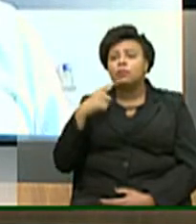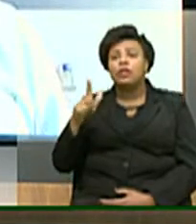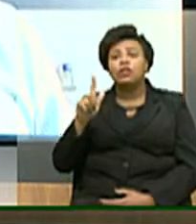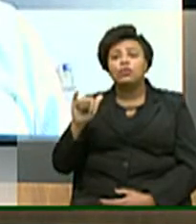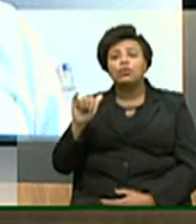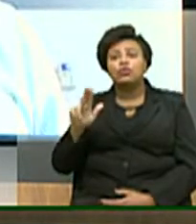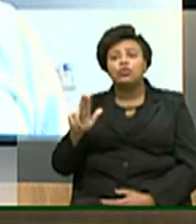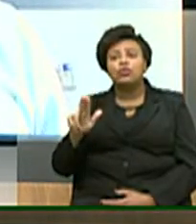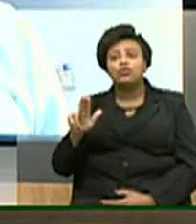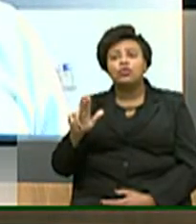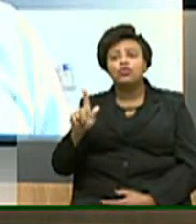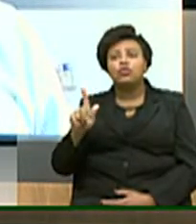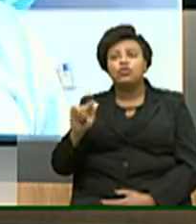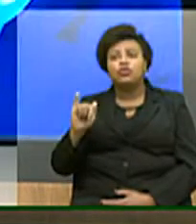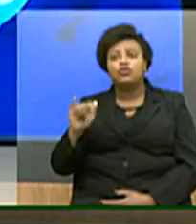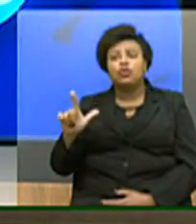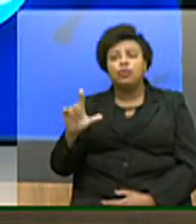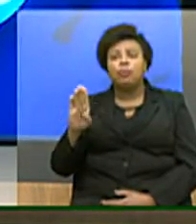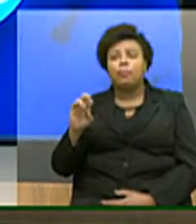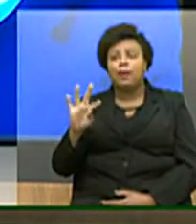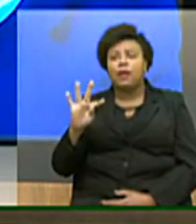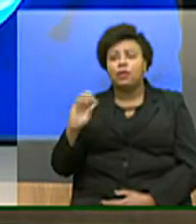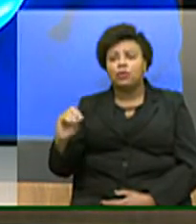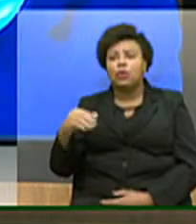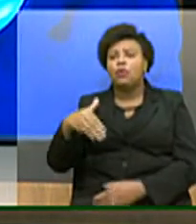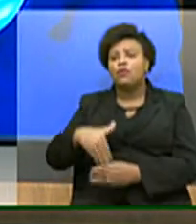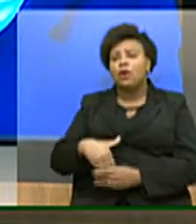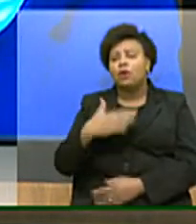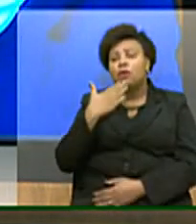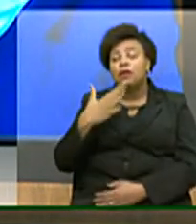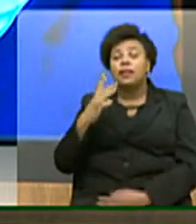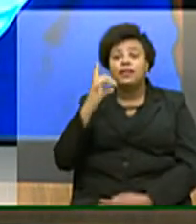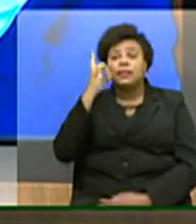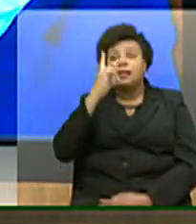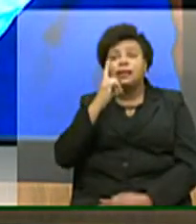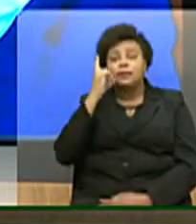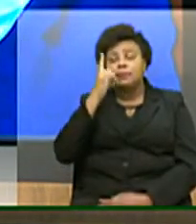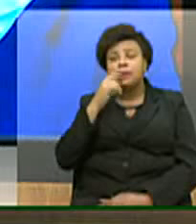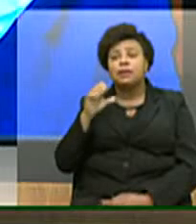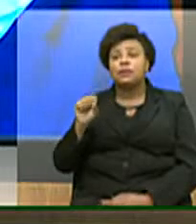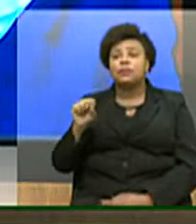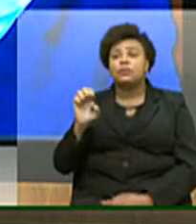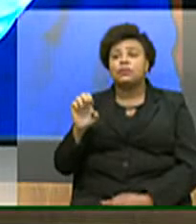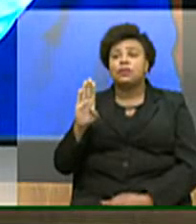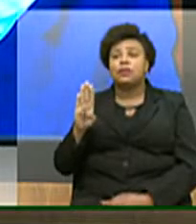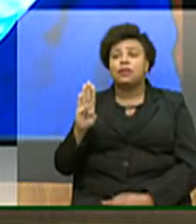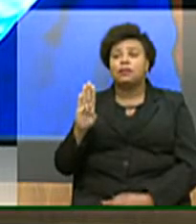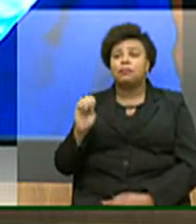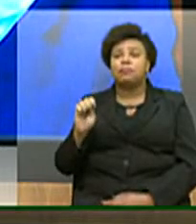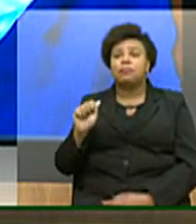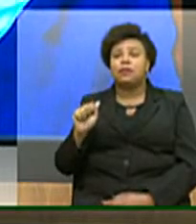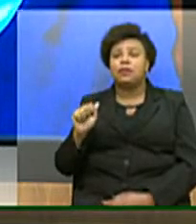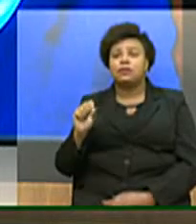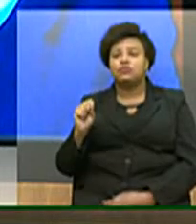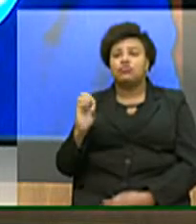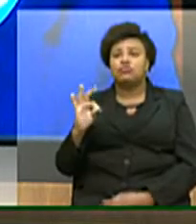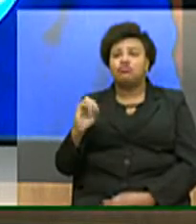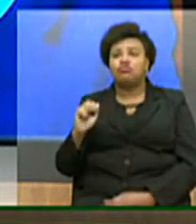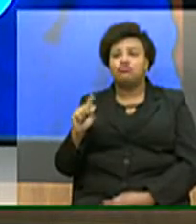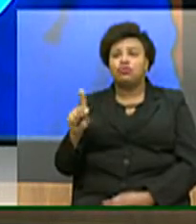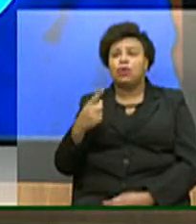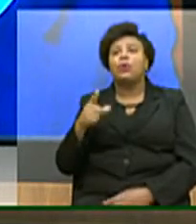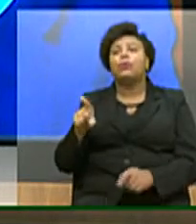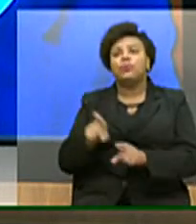Capuani. Favorável, presidente. Deputado Sebastião Melo. Também voto